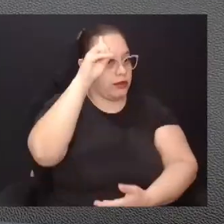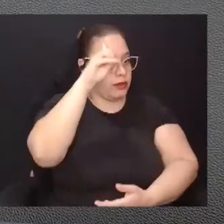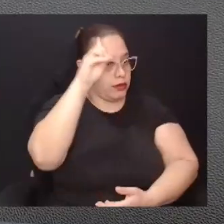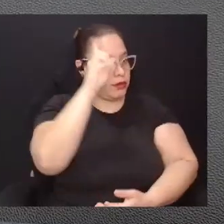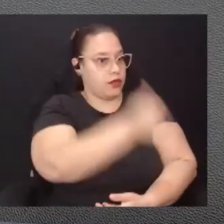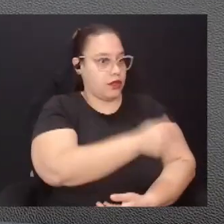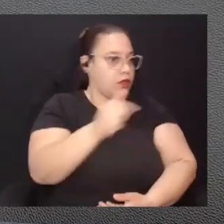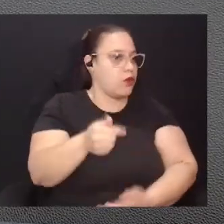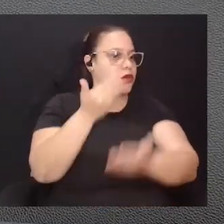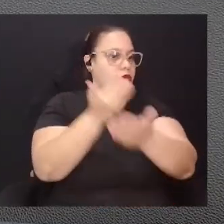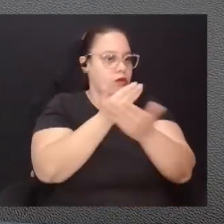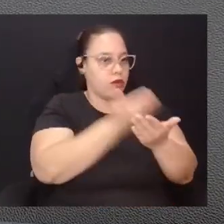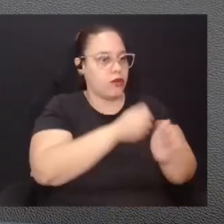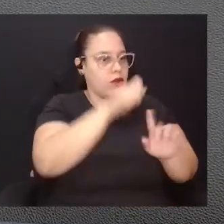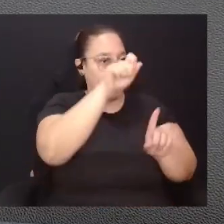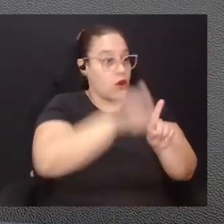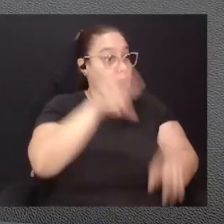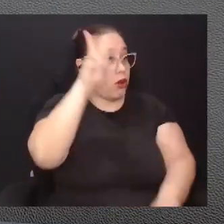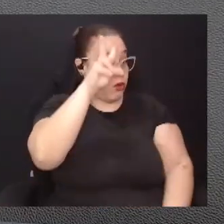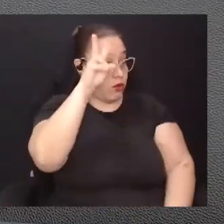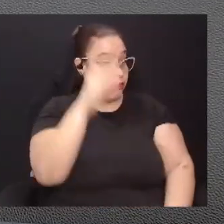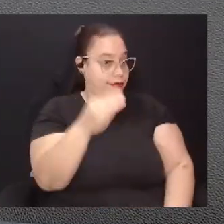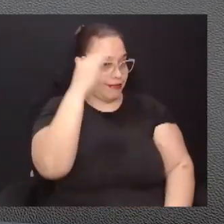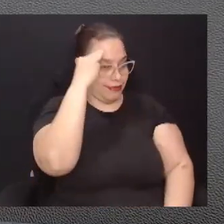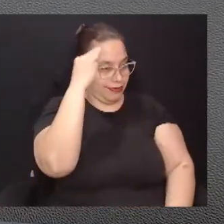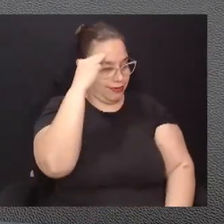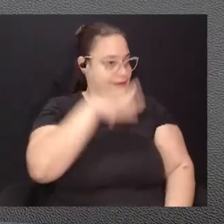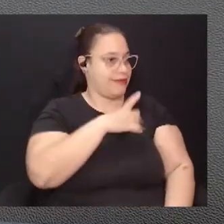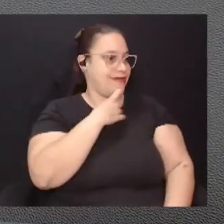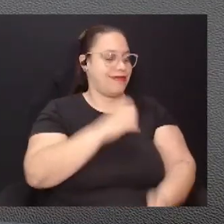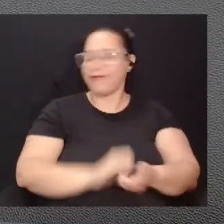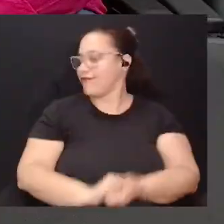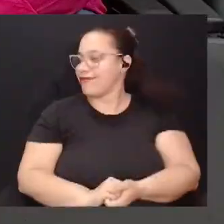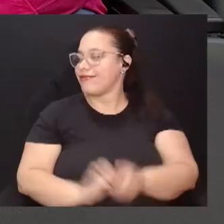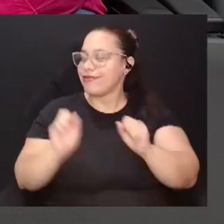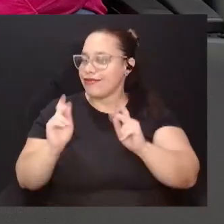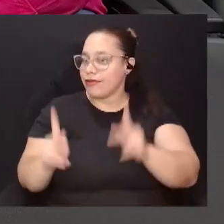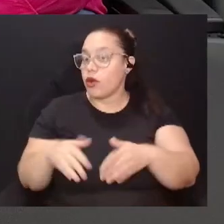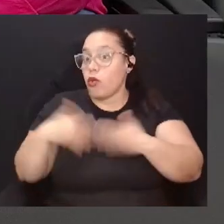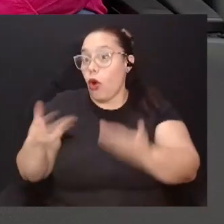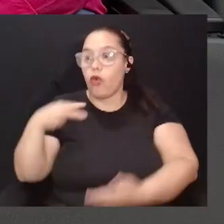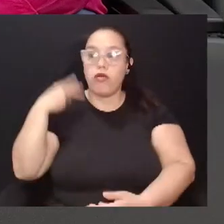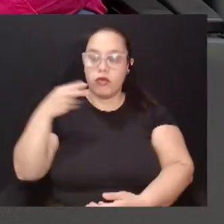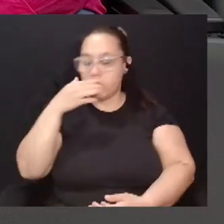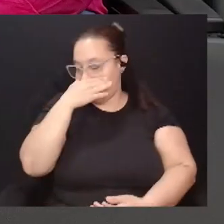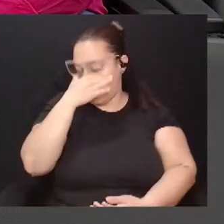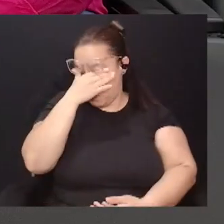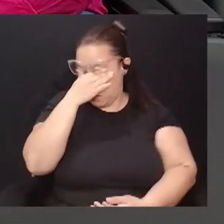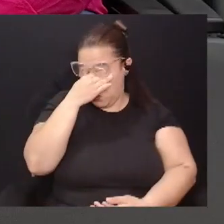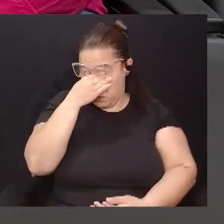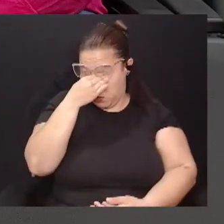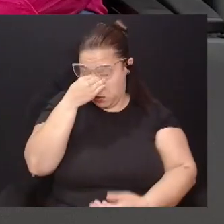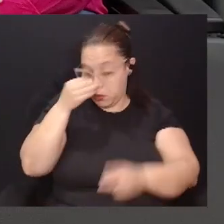data, uma semana de estudos e um mês de lembrança e memória da cidade de Campinas. Tá certo. Bom, vereadora, ainda falando